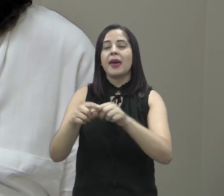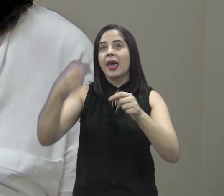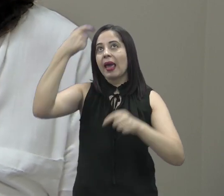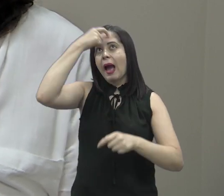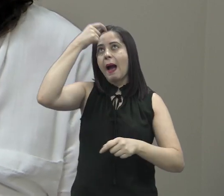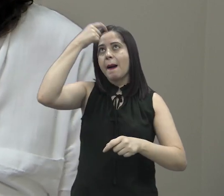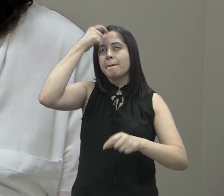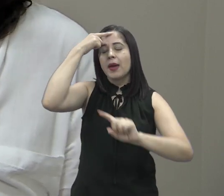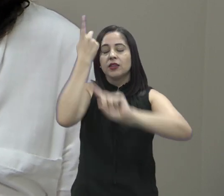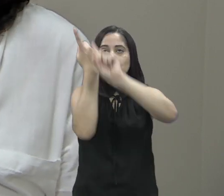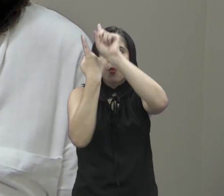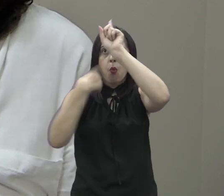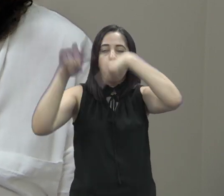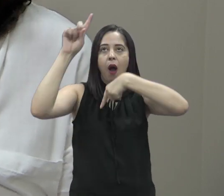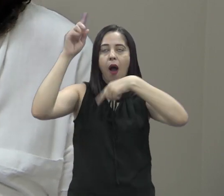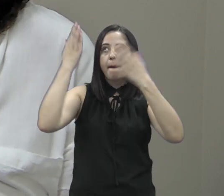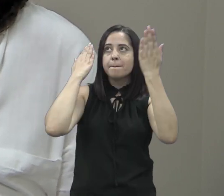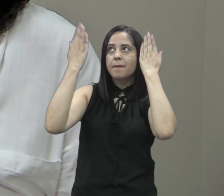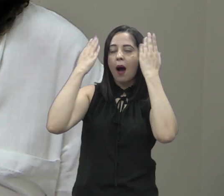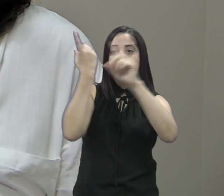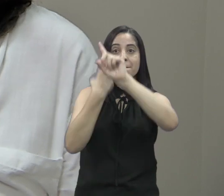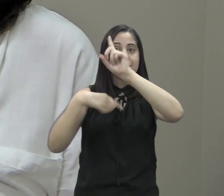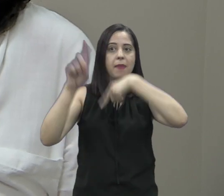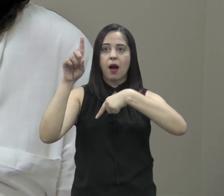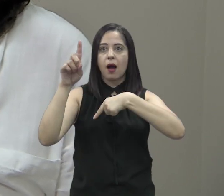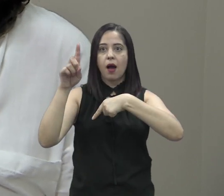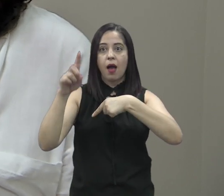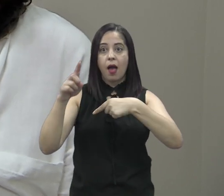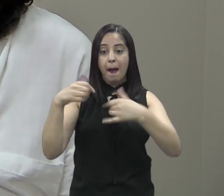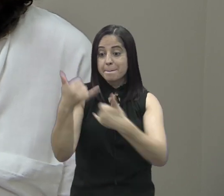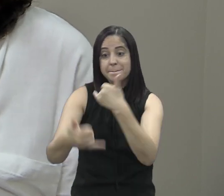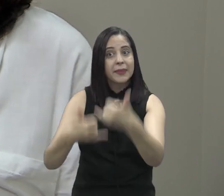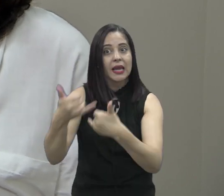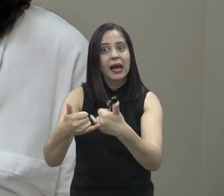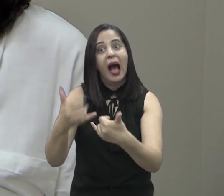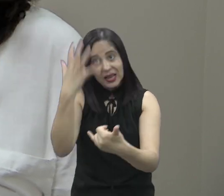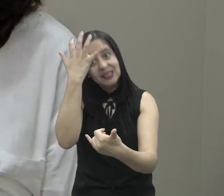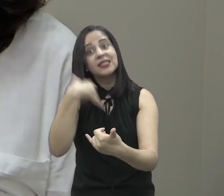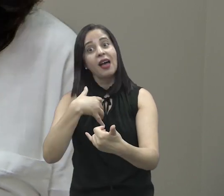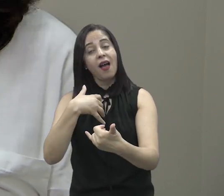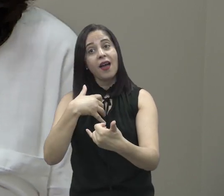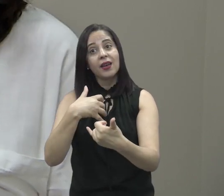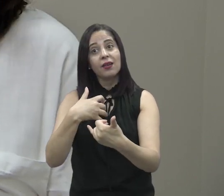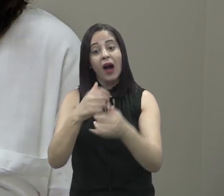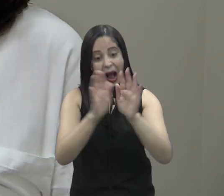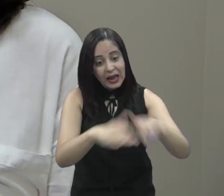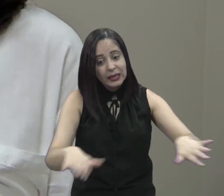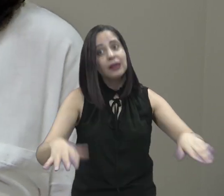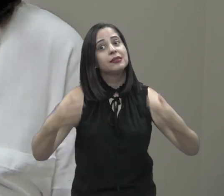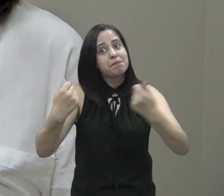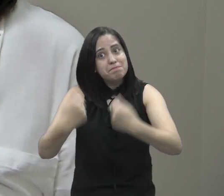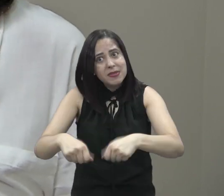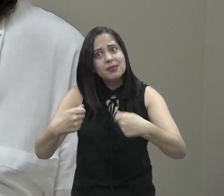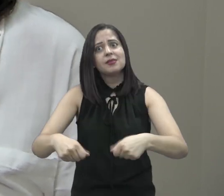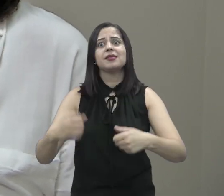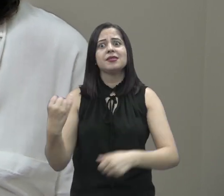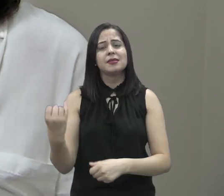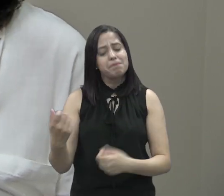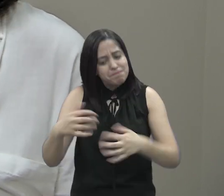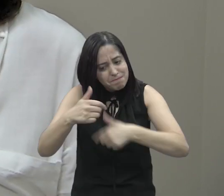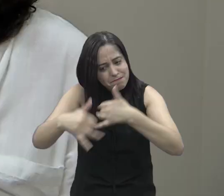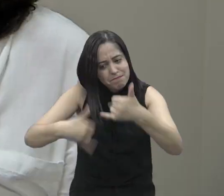do desenvolvimento mental, psíquico. Então, assim, brincar é coisa séria, faz parte da vida da